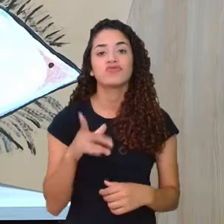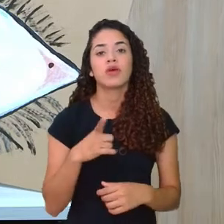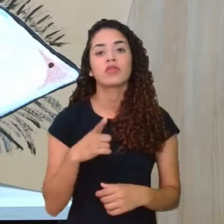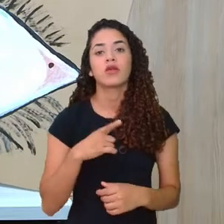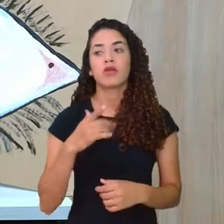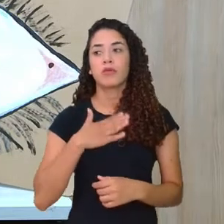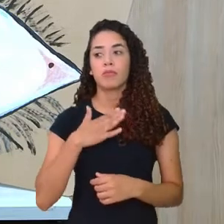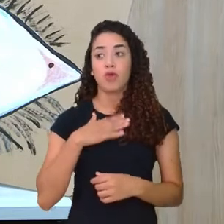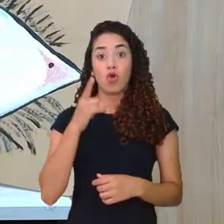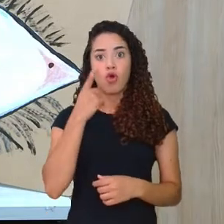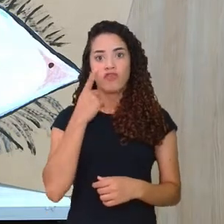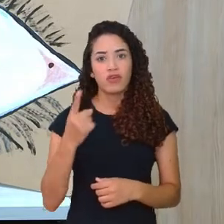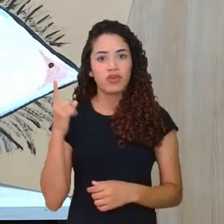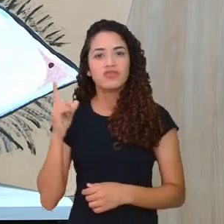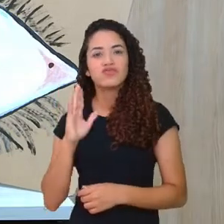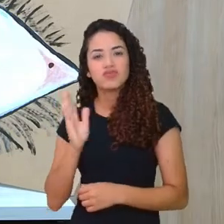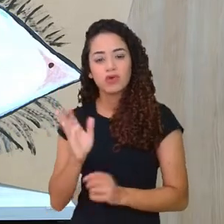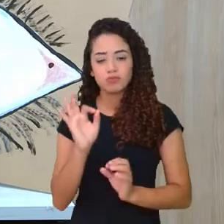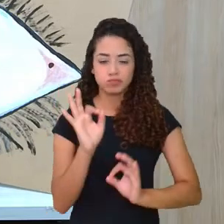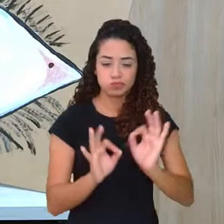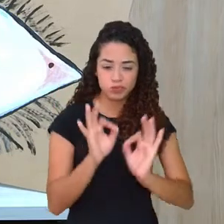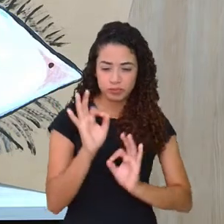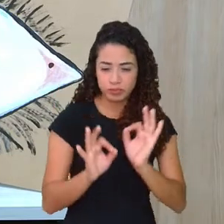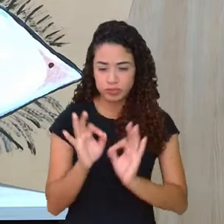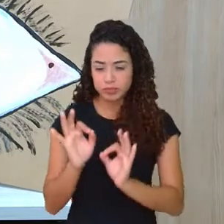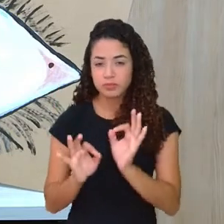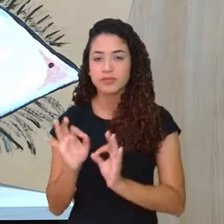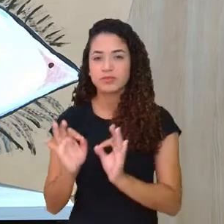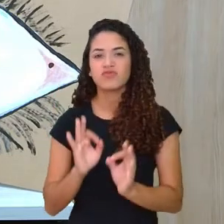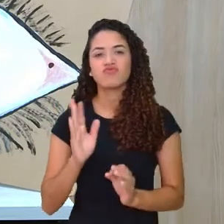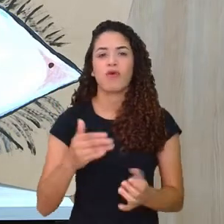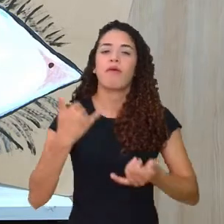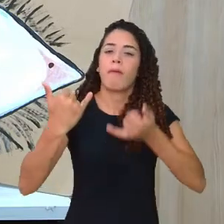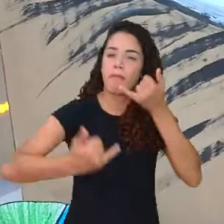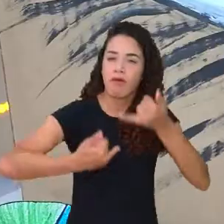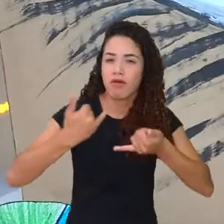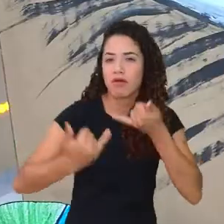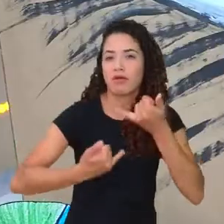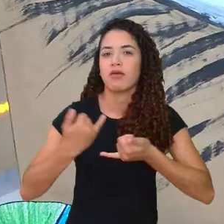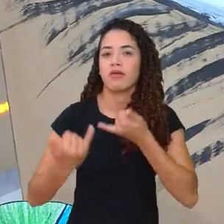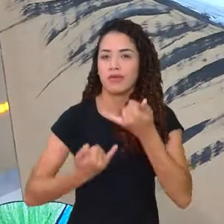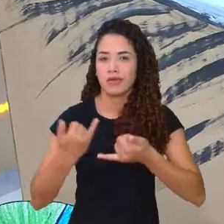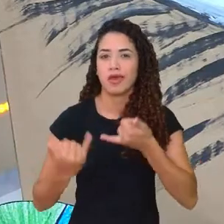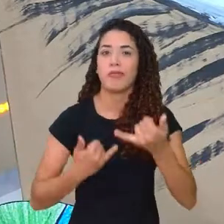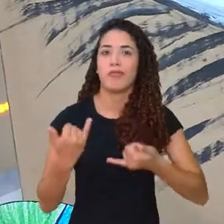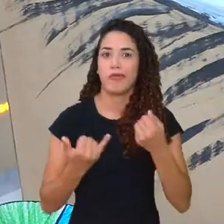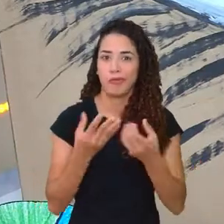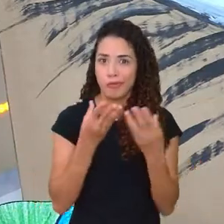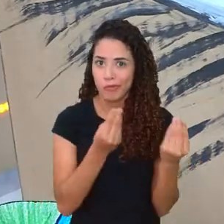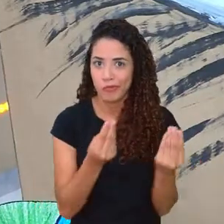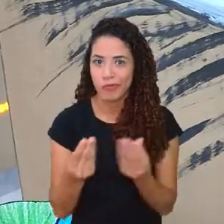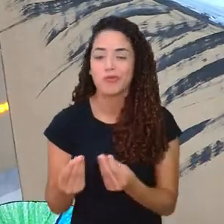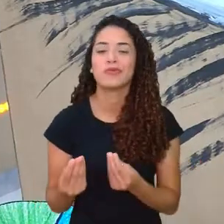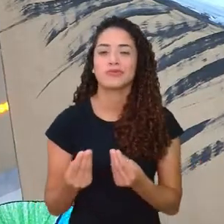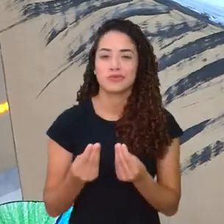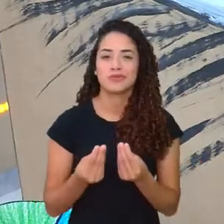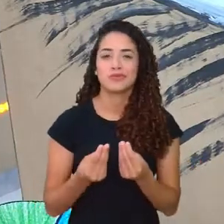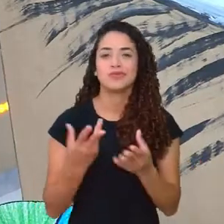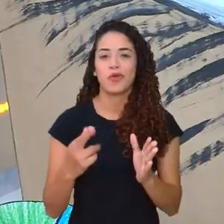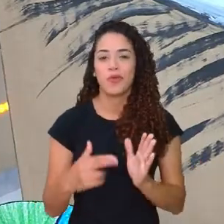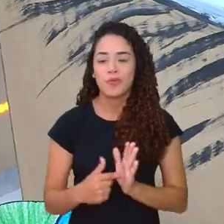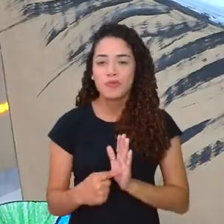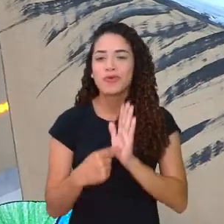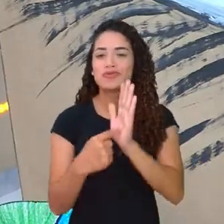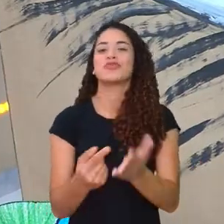fiz no lápis, veja. Né? Já brinquei bastante com ele, eu acho que eu brinquei até demais, para tentar representar aqui